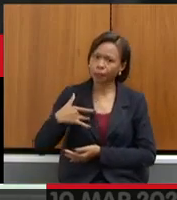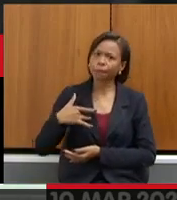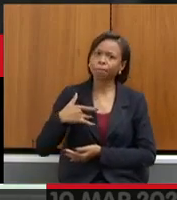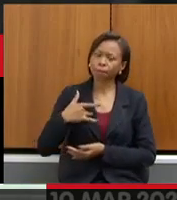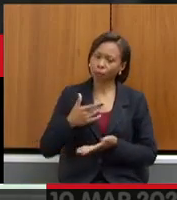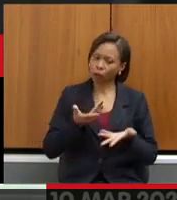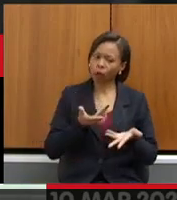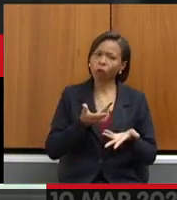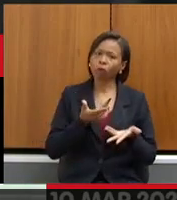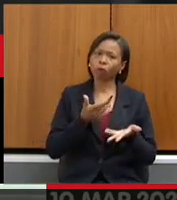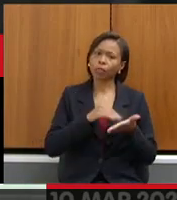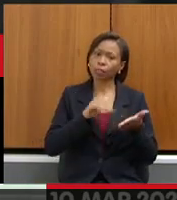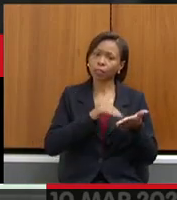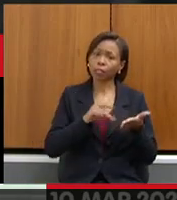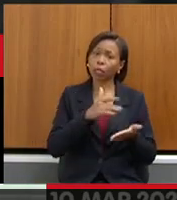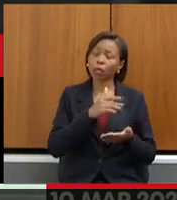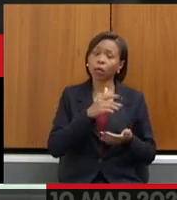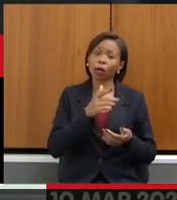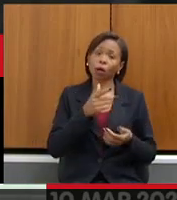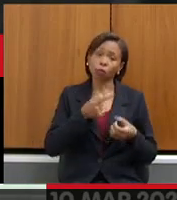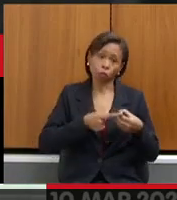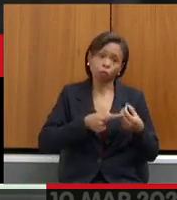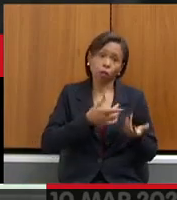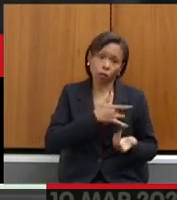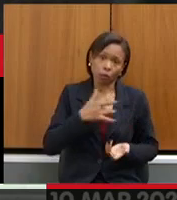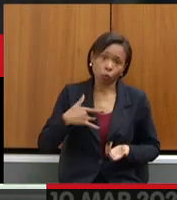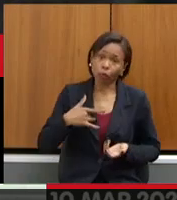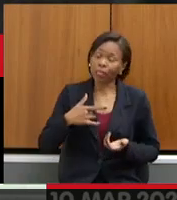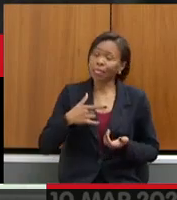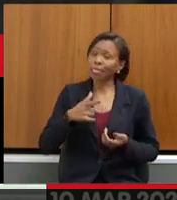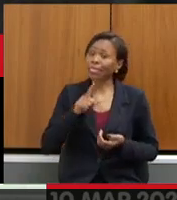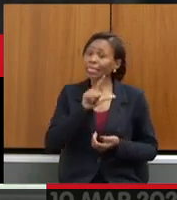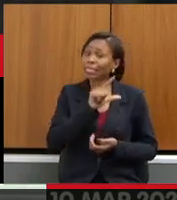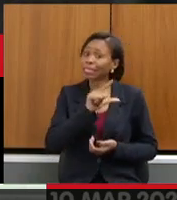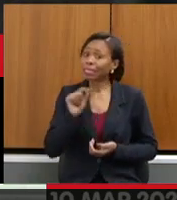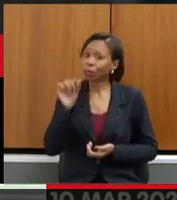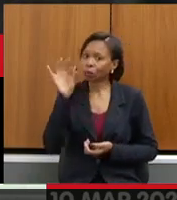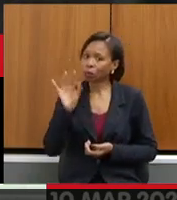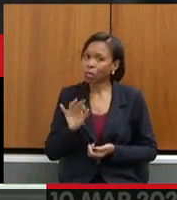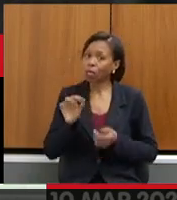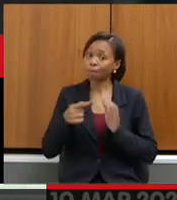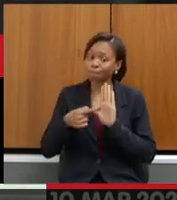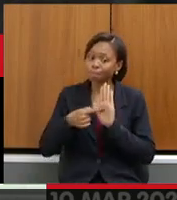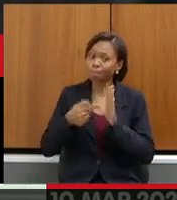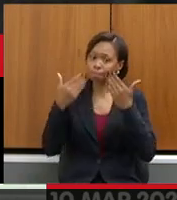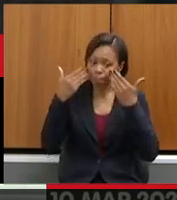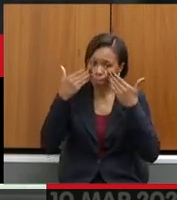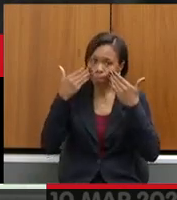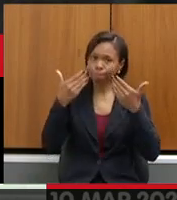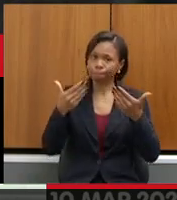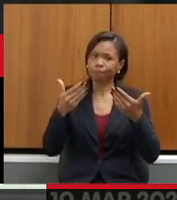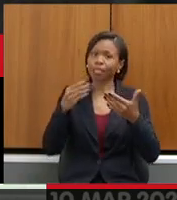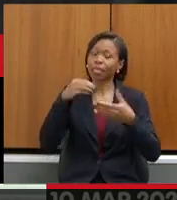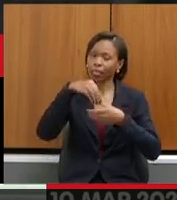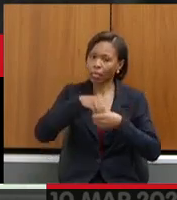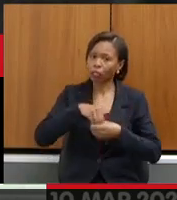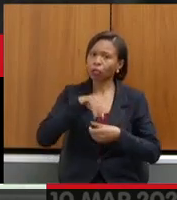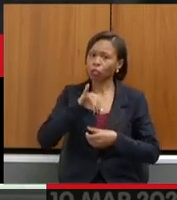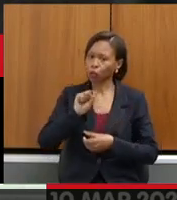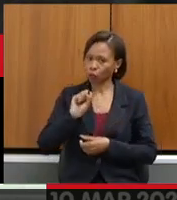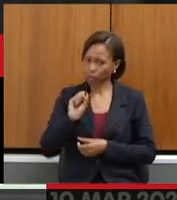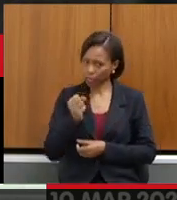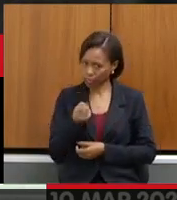que empresas divulgado no IOF e toda vez que chega a